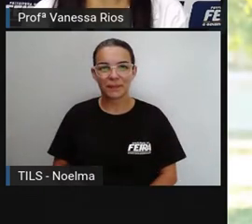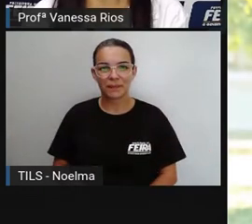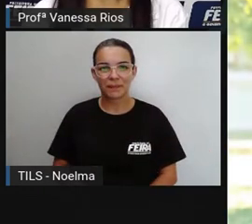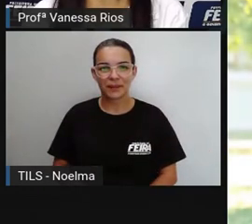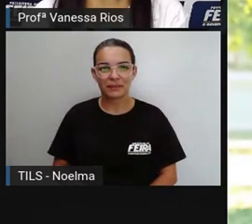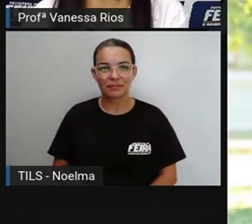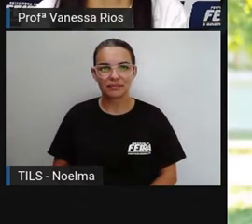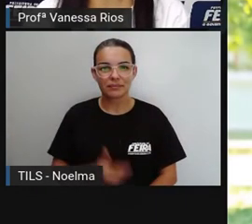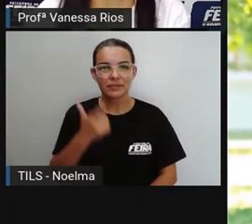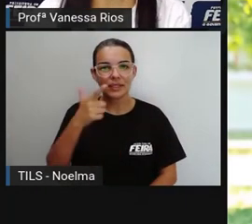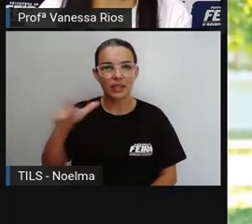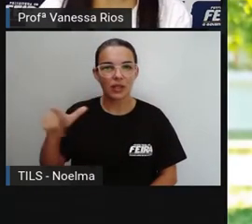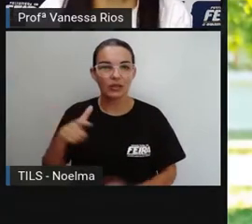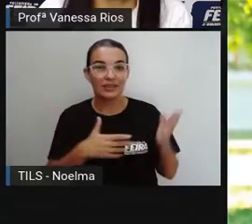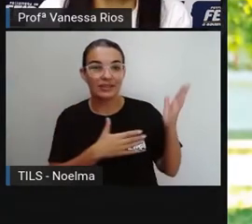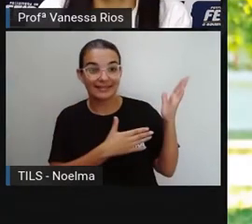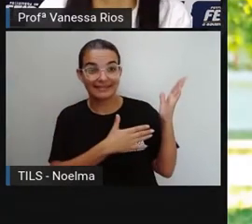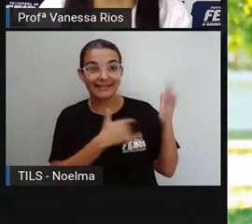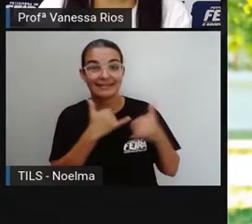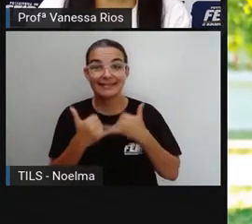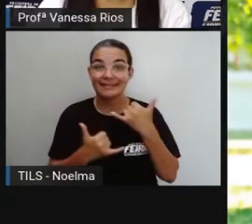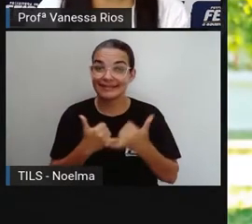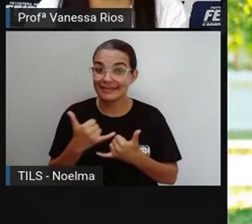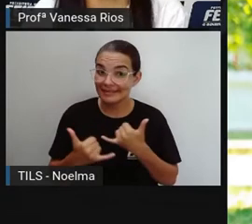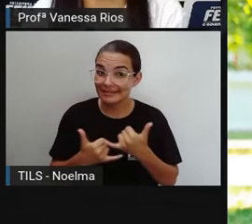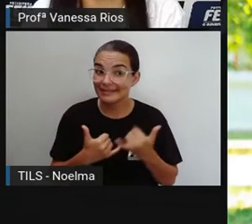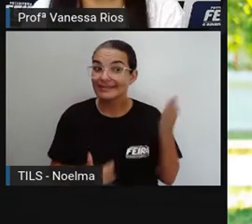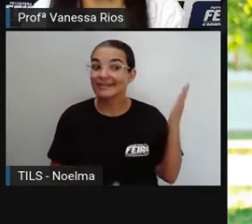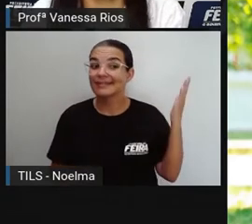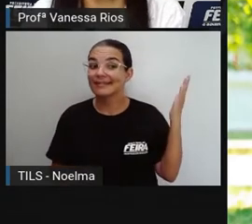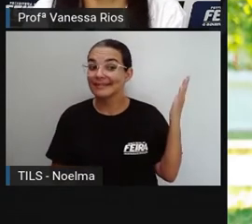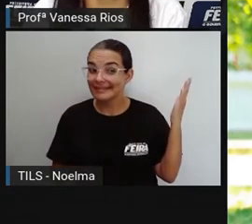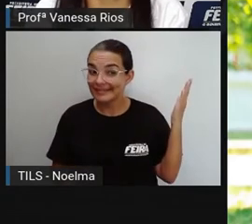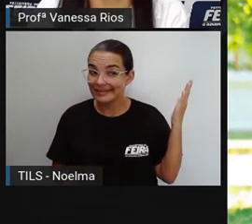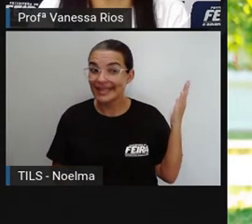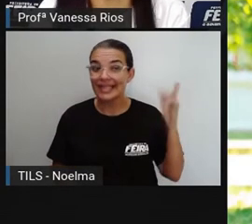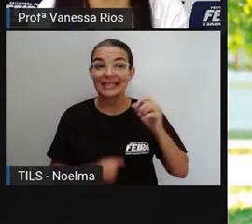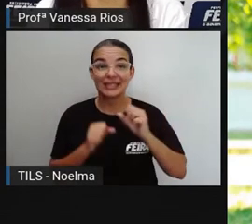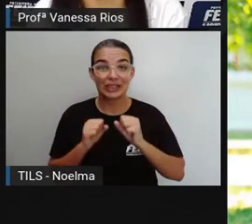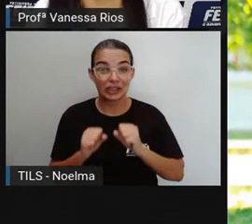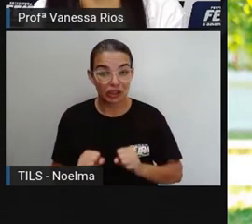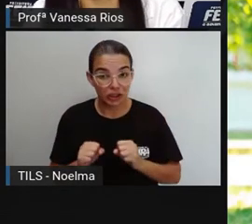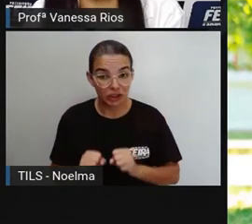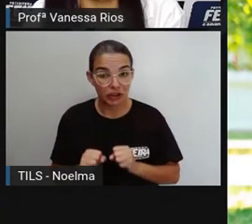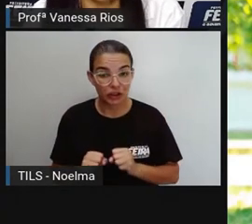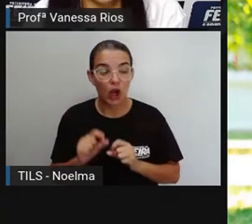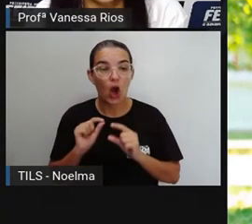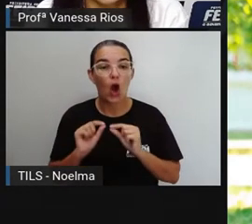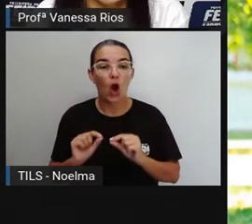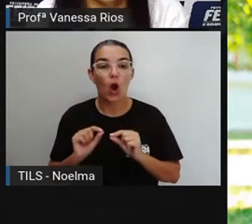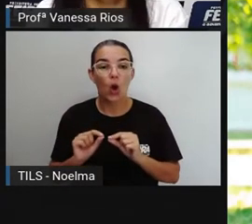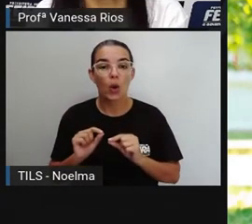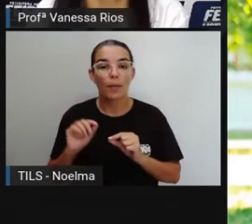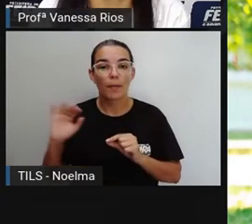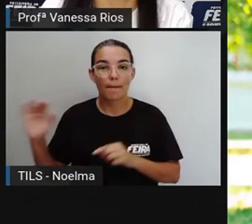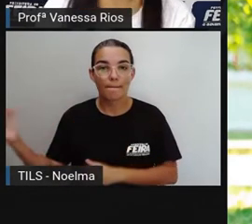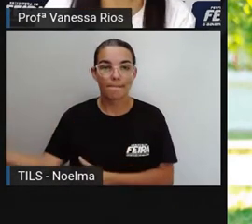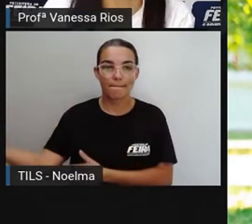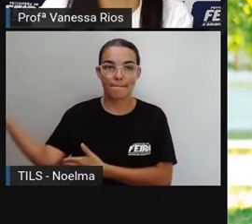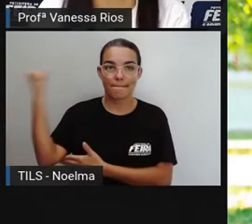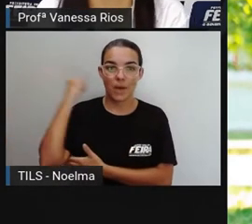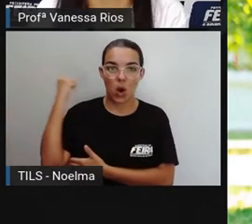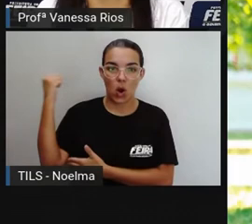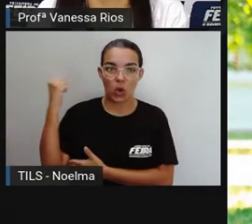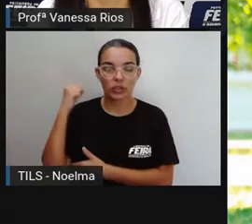E aí a Pró traz aí algumas brincadeiras que não são exercícios físicos, quando não são incluídos aí como esportes, mas